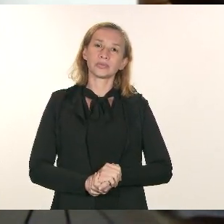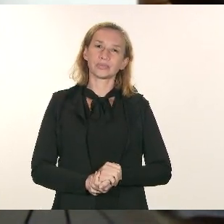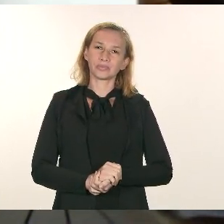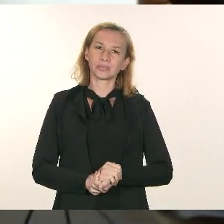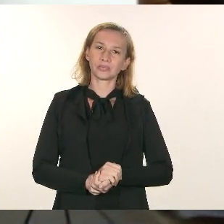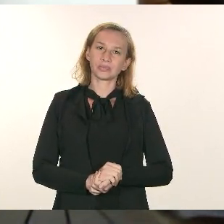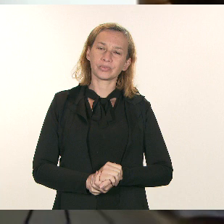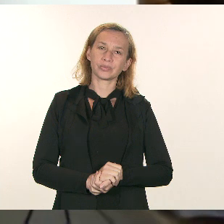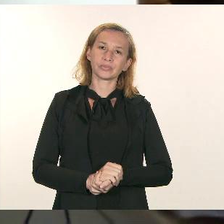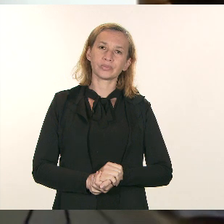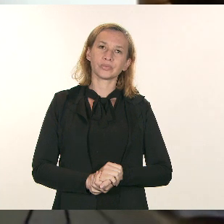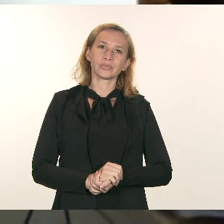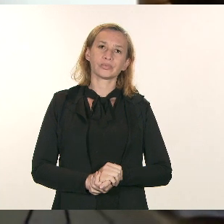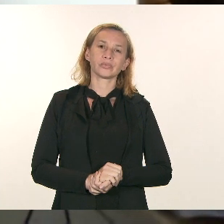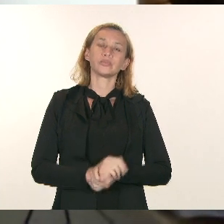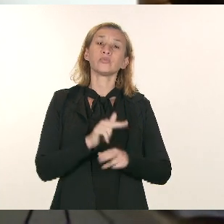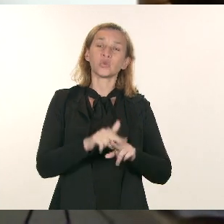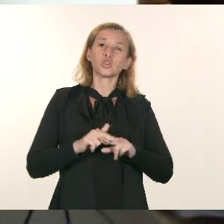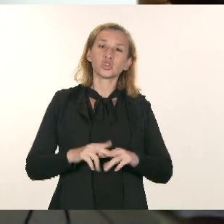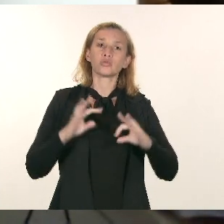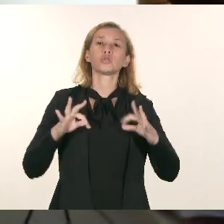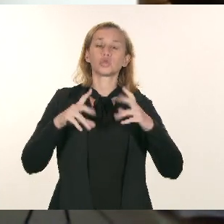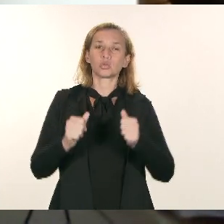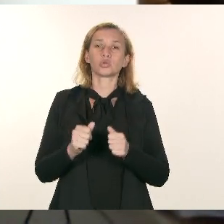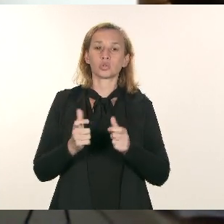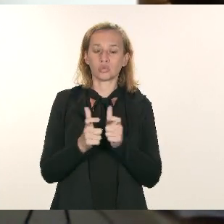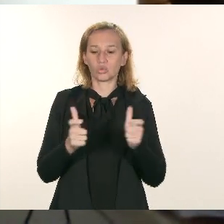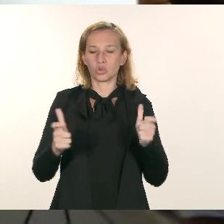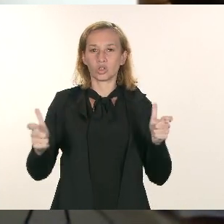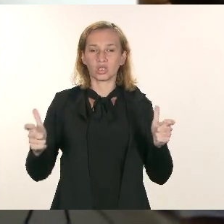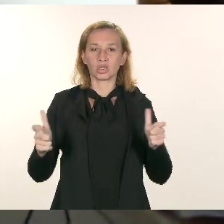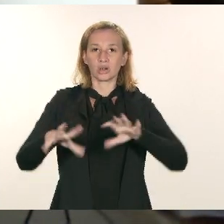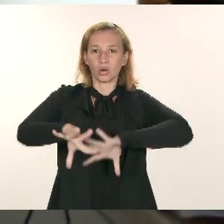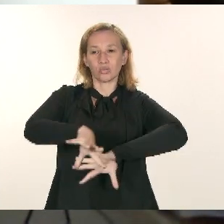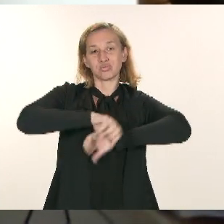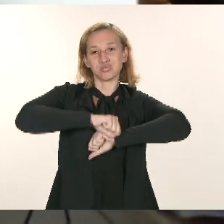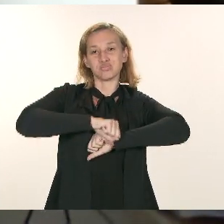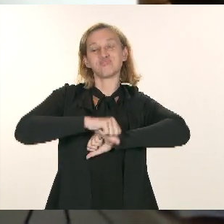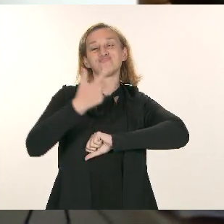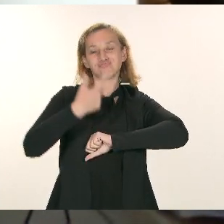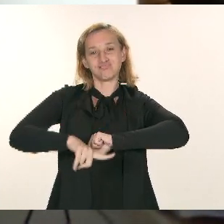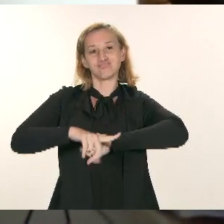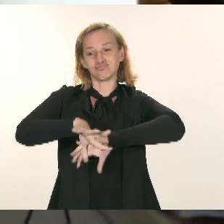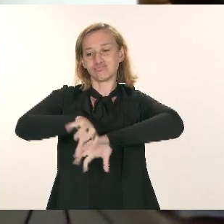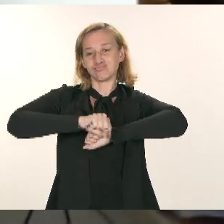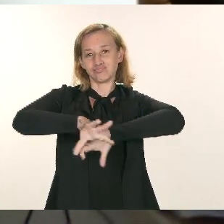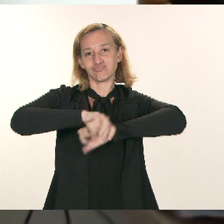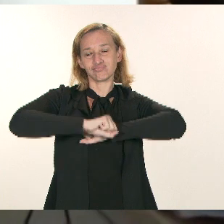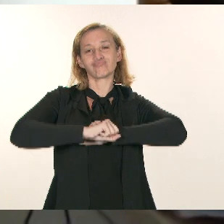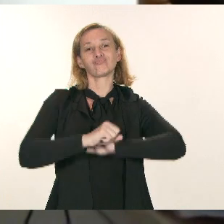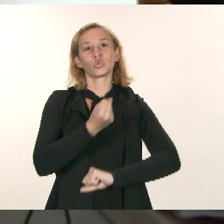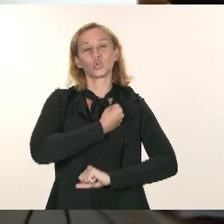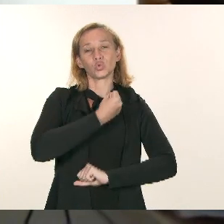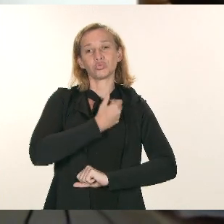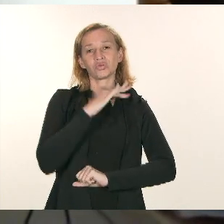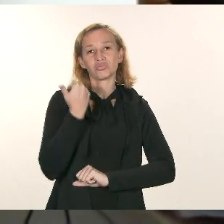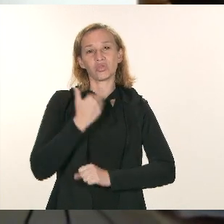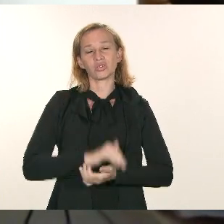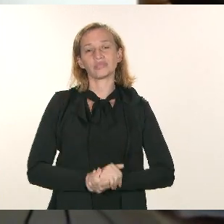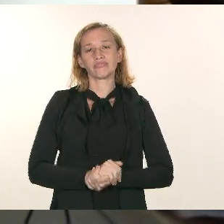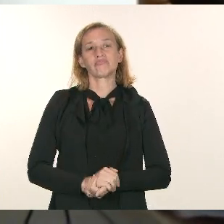desalentadora disso tudo é o crescimento da contaminação e do número de mortos.